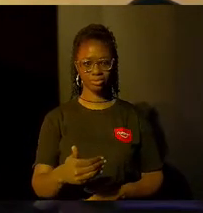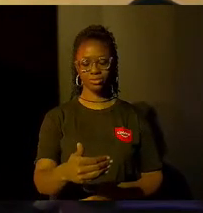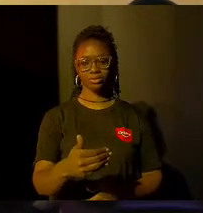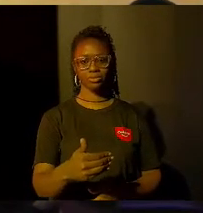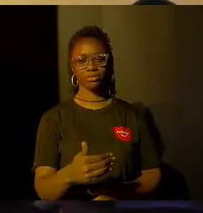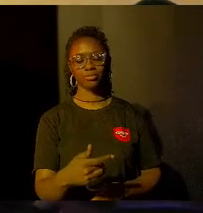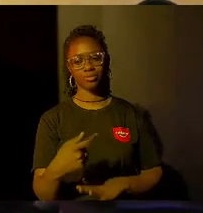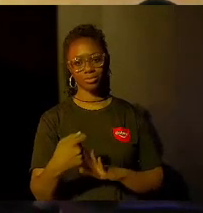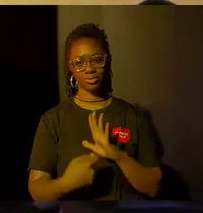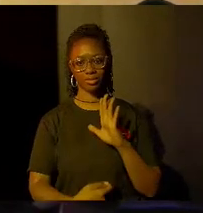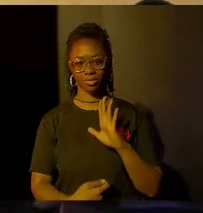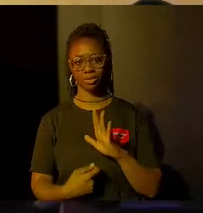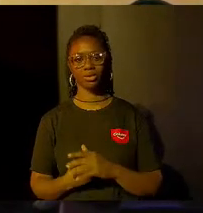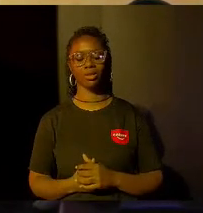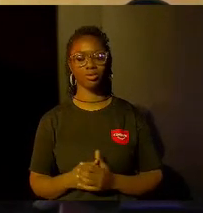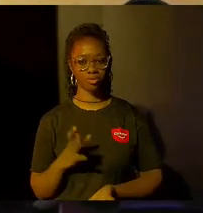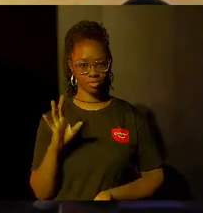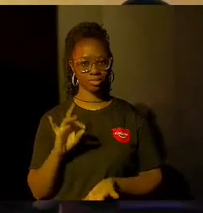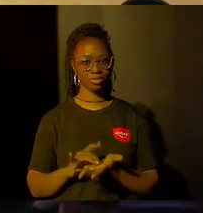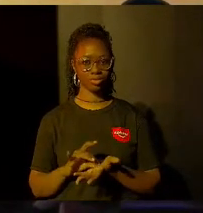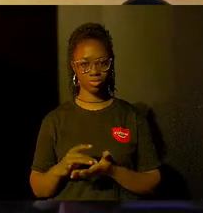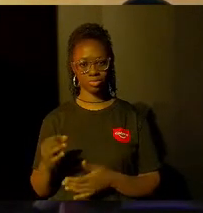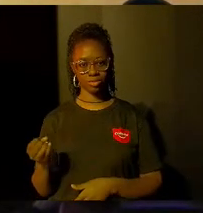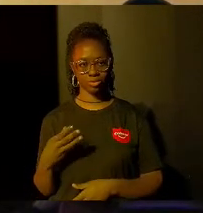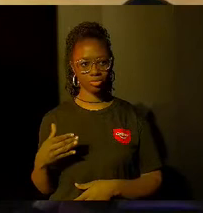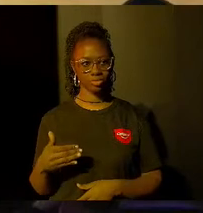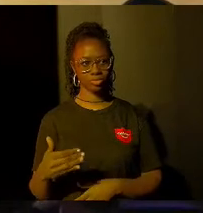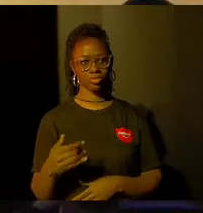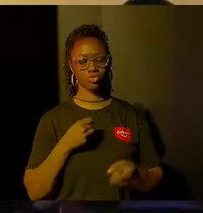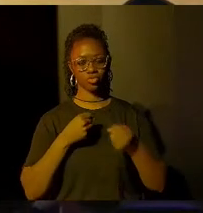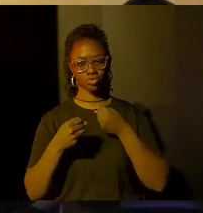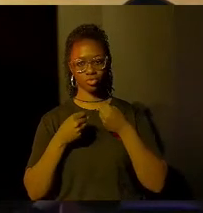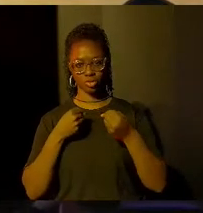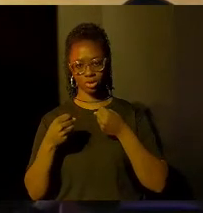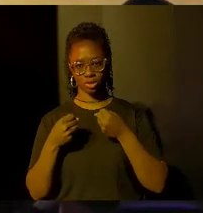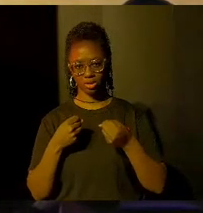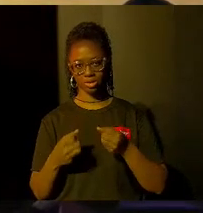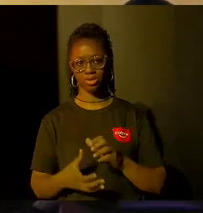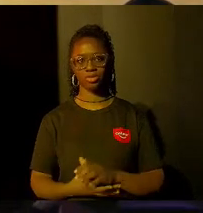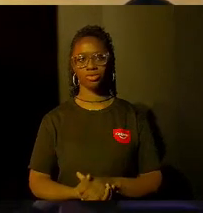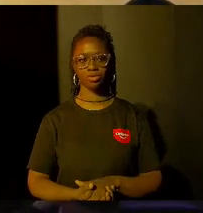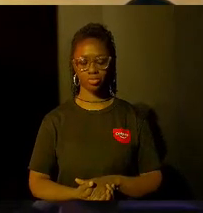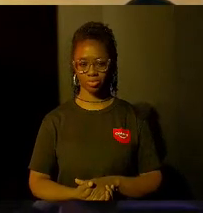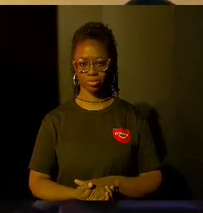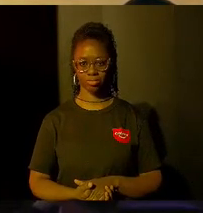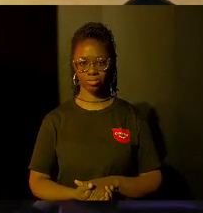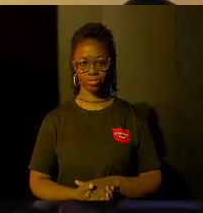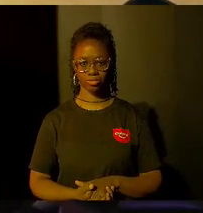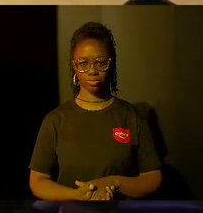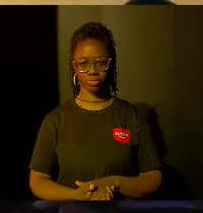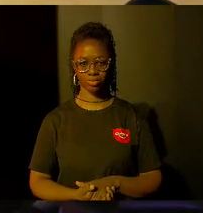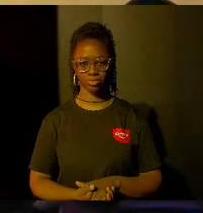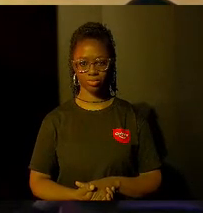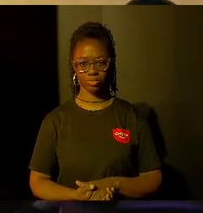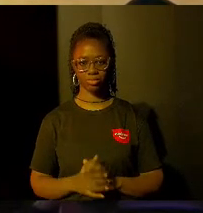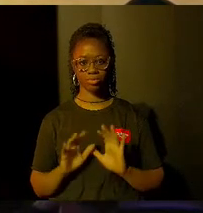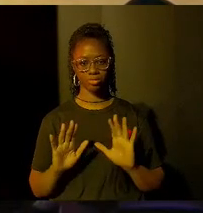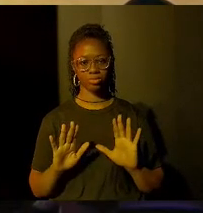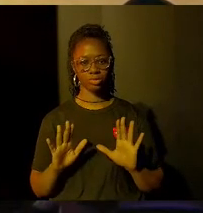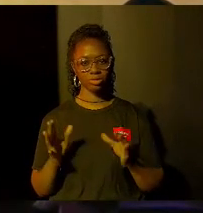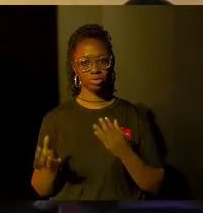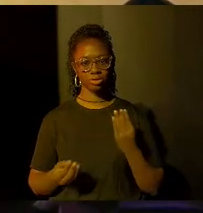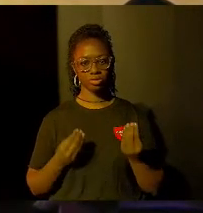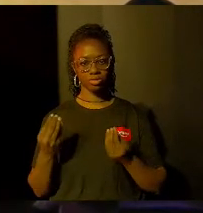texto factual contemporâneo jornalístico com qual você trata mas como é que foi